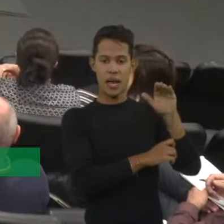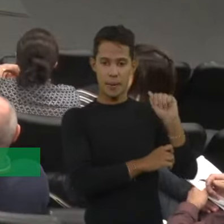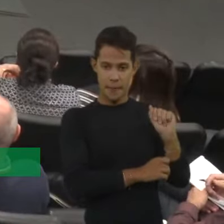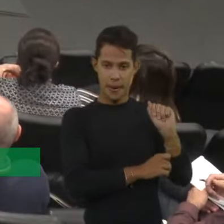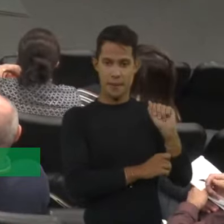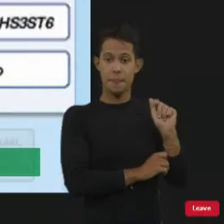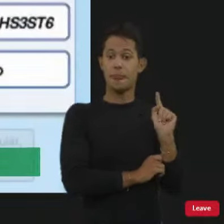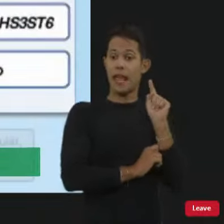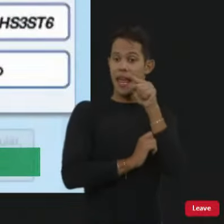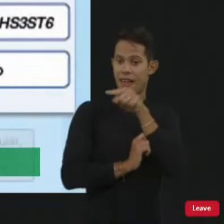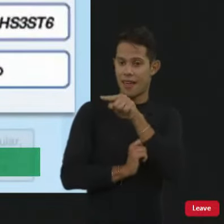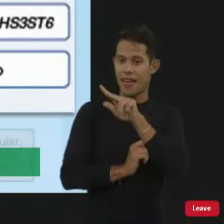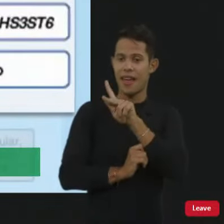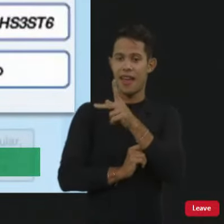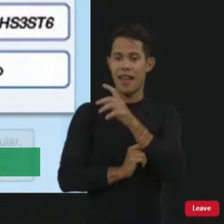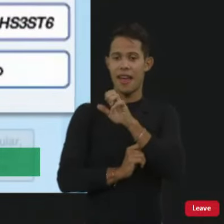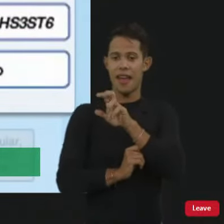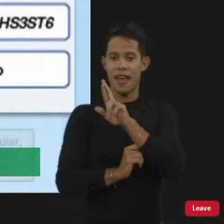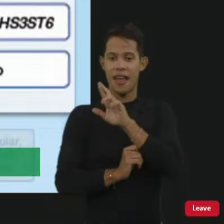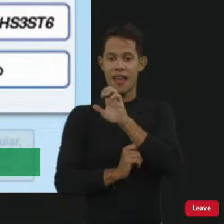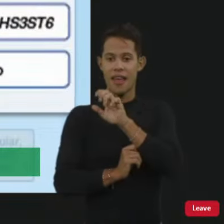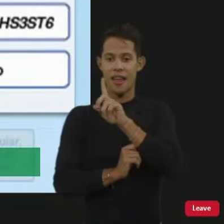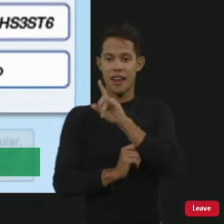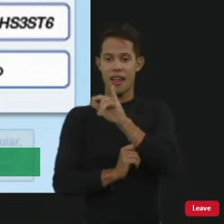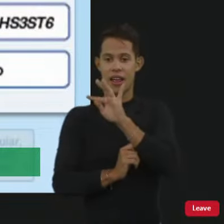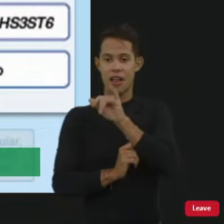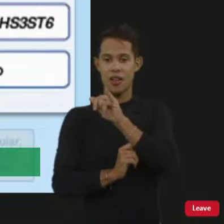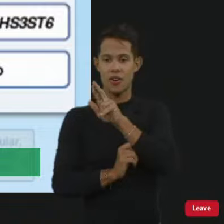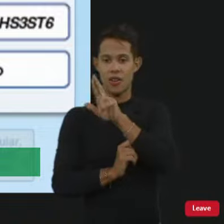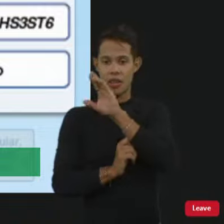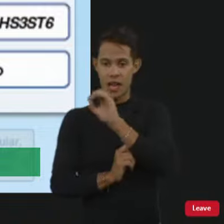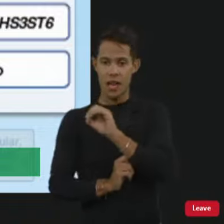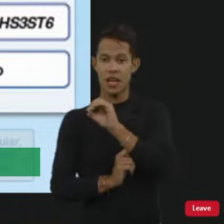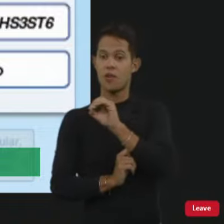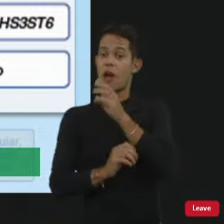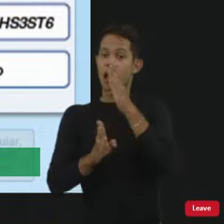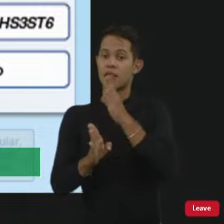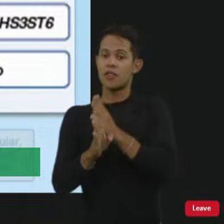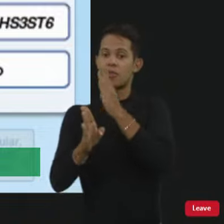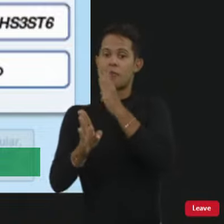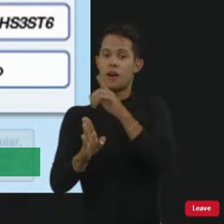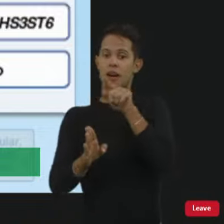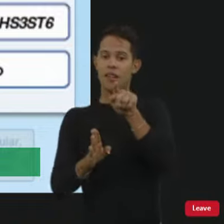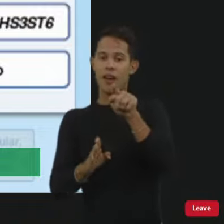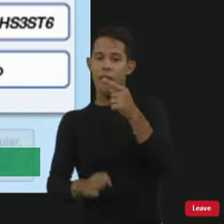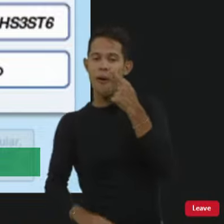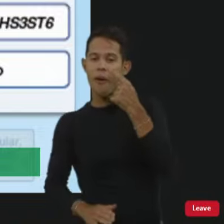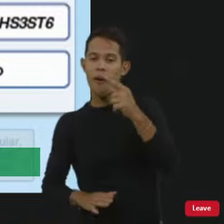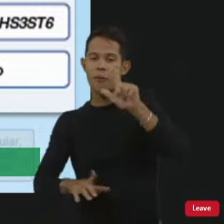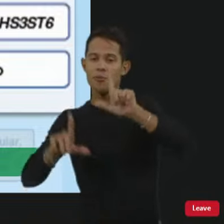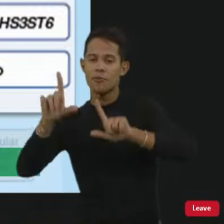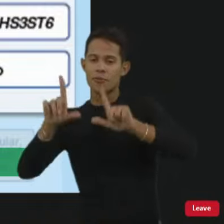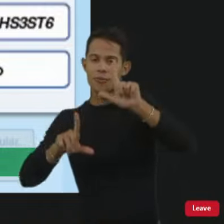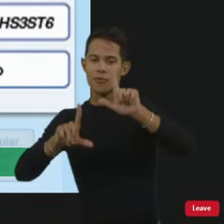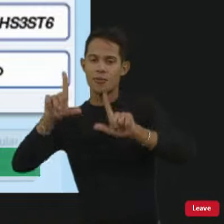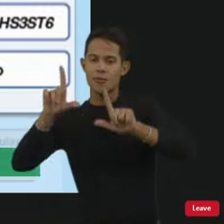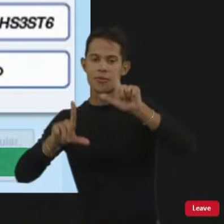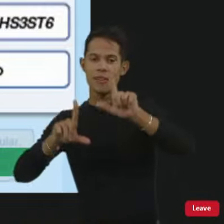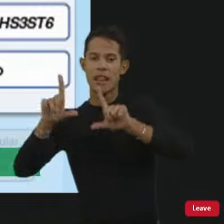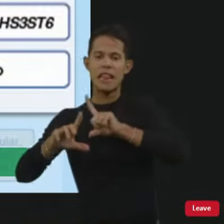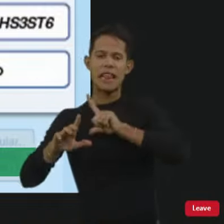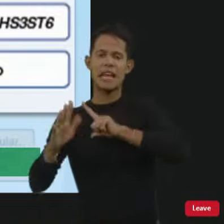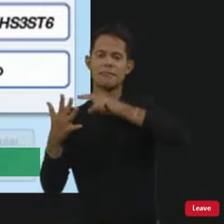angedema hereditário, a bradicinina é esse mediador-chave, mas a gente pode ver, tem vários subtipos de